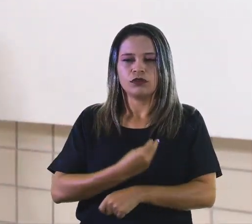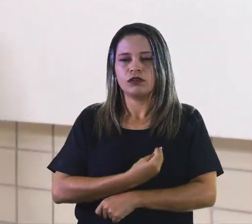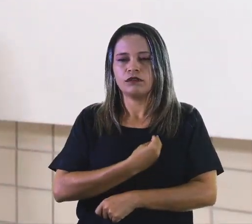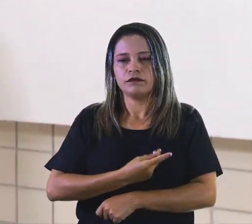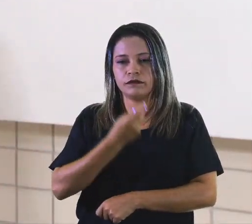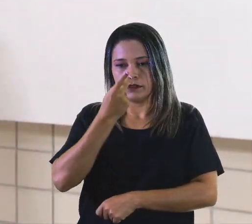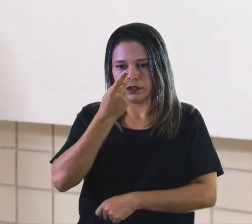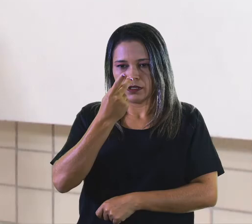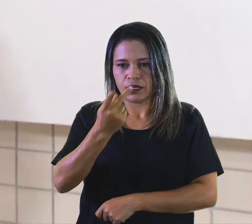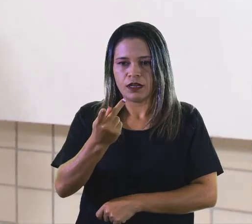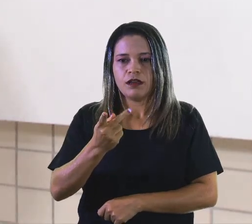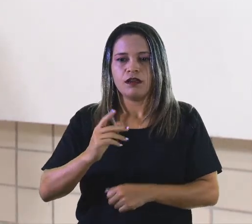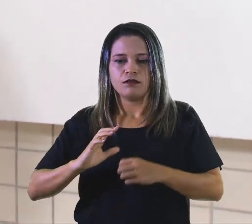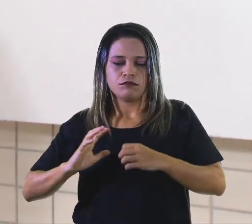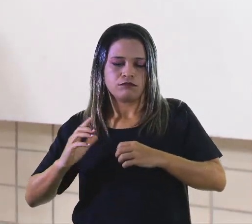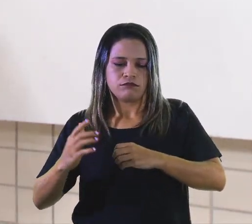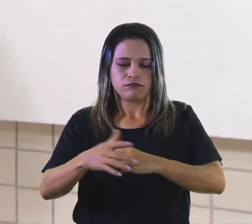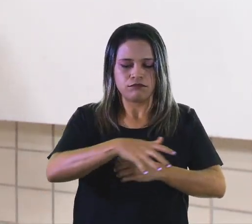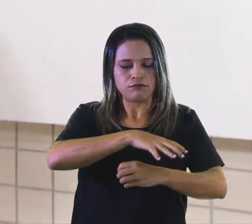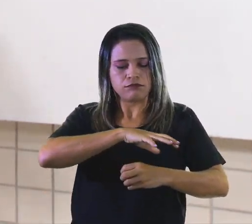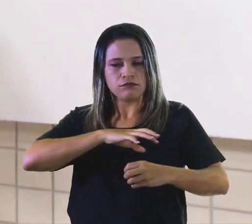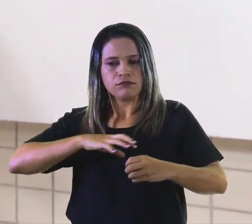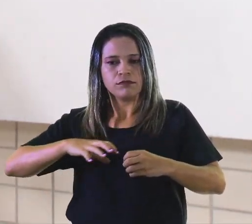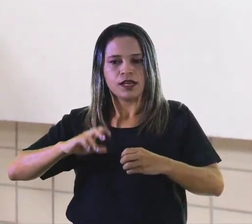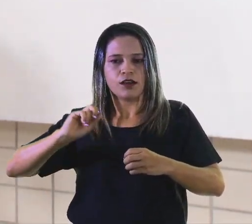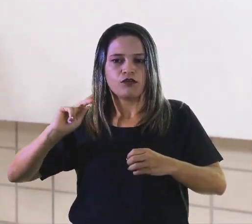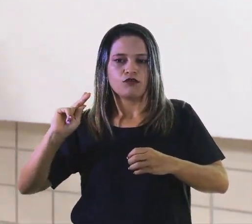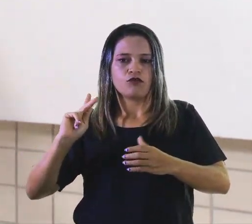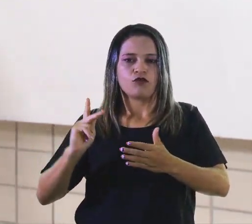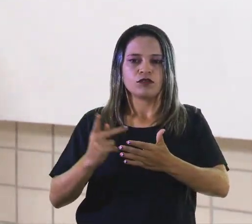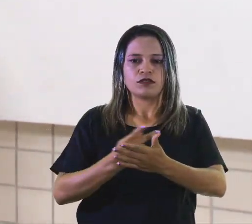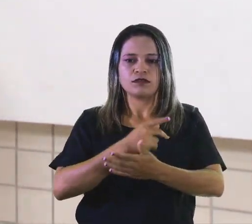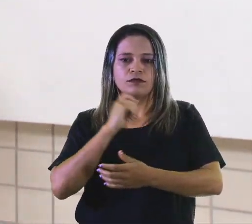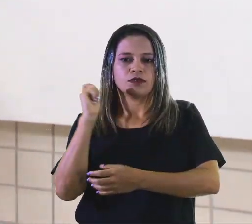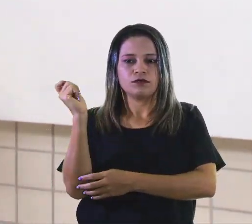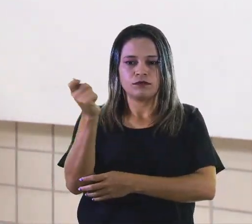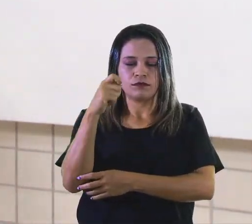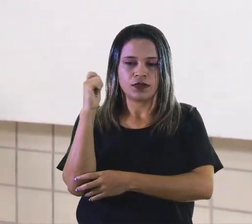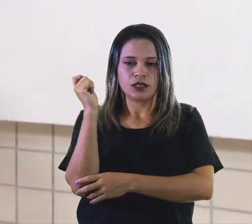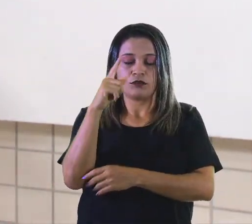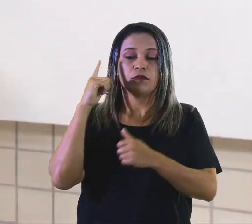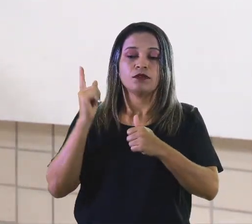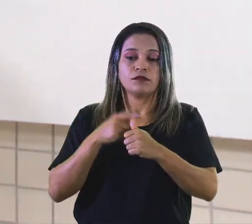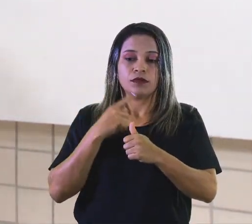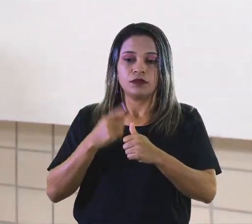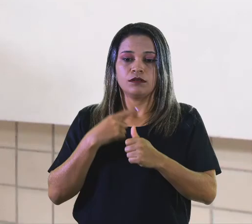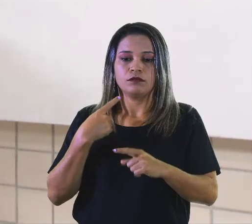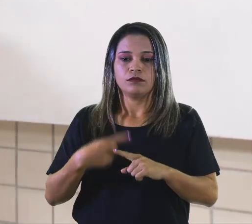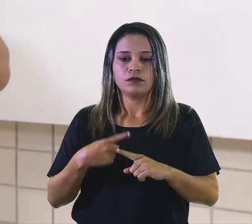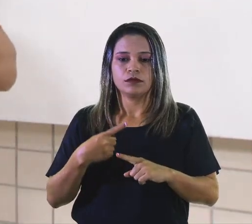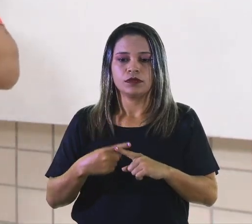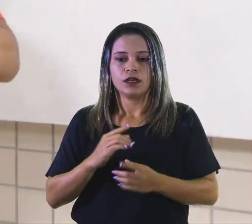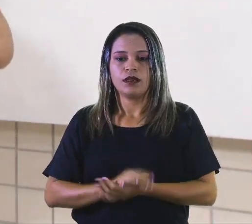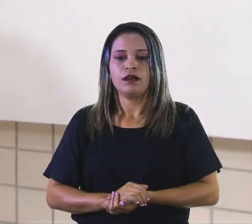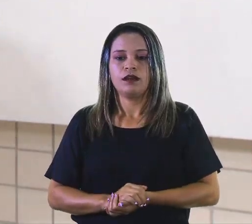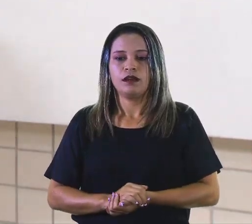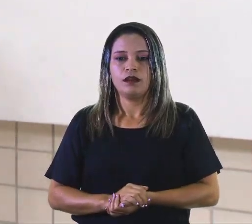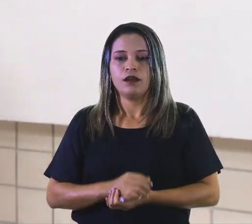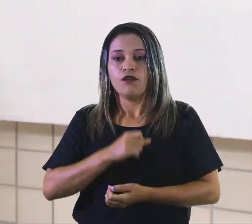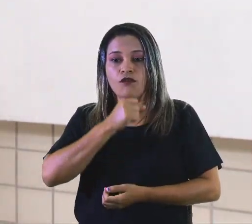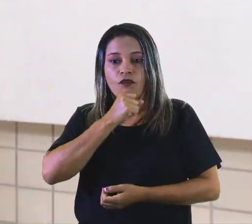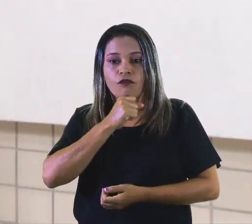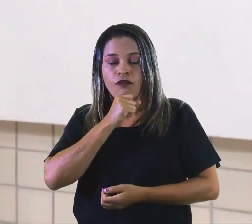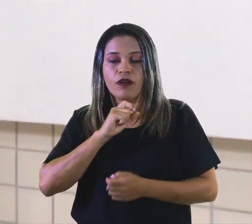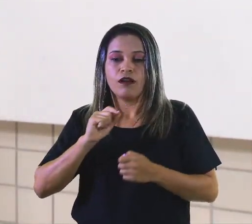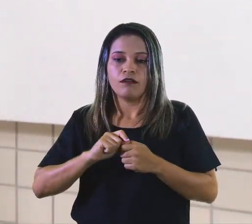é voltada em acontecimentos mágicos, né? Primeiro por quê? Porque Gepeto construiu ele